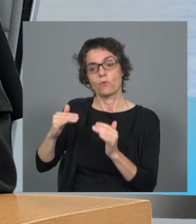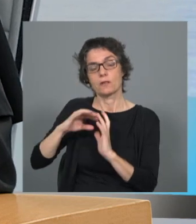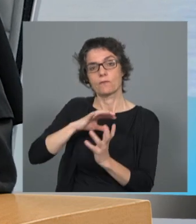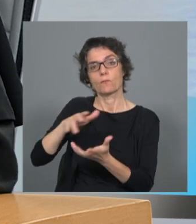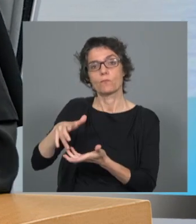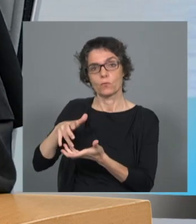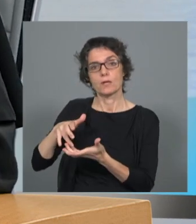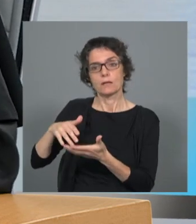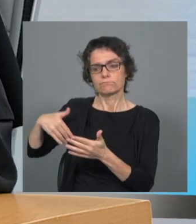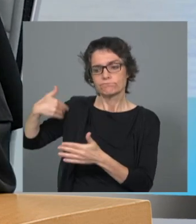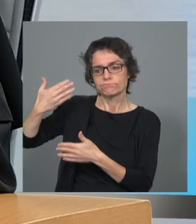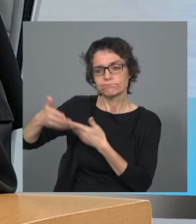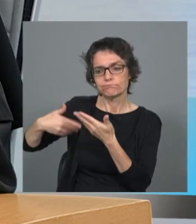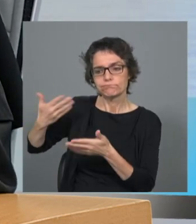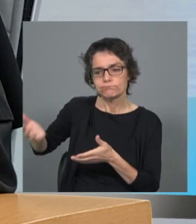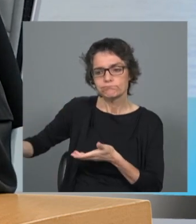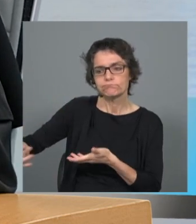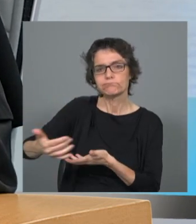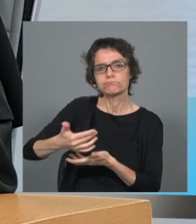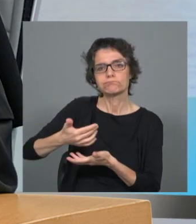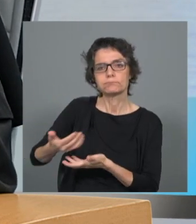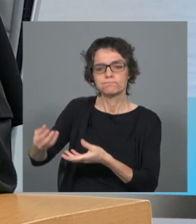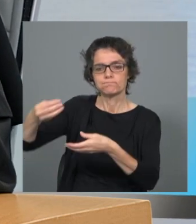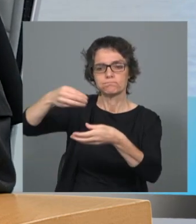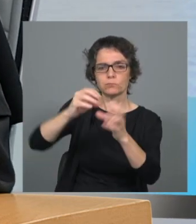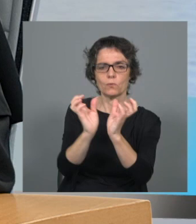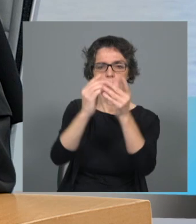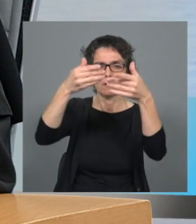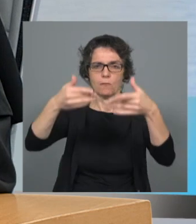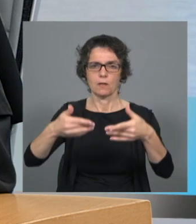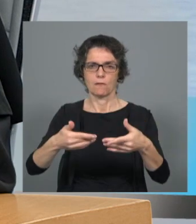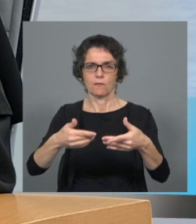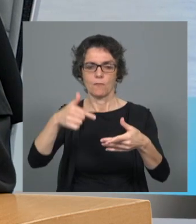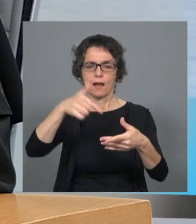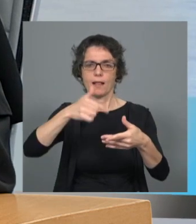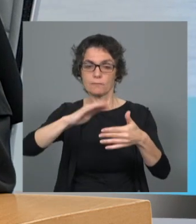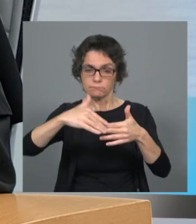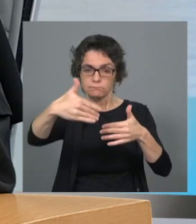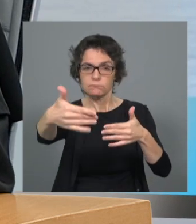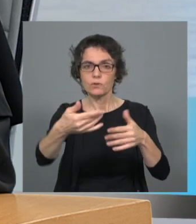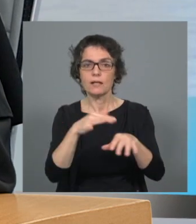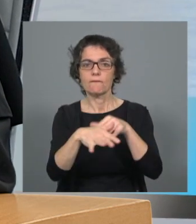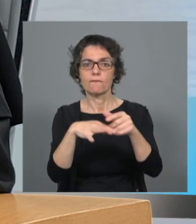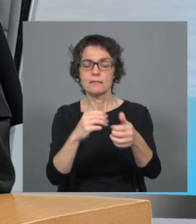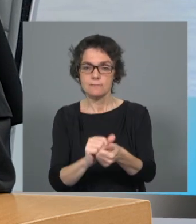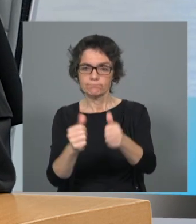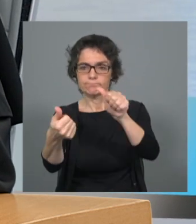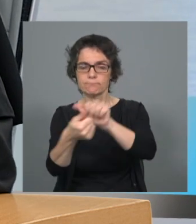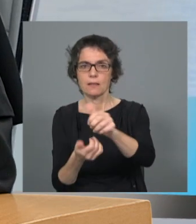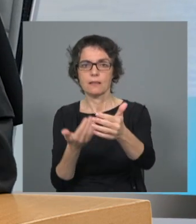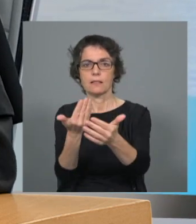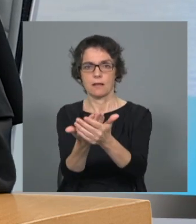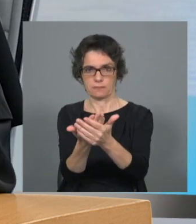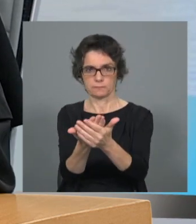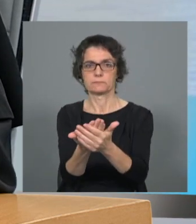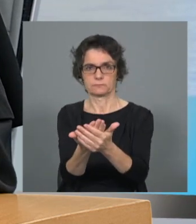e onde todas essas realidades já estão mobilizadas para uma mudança na nossa